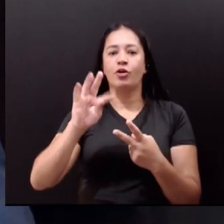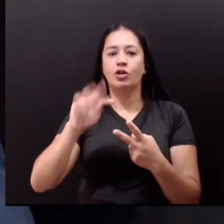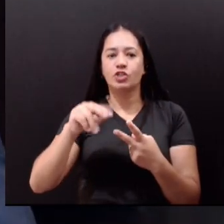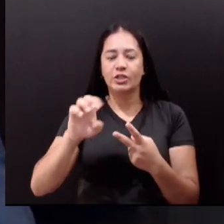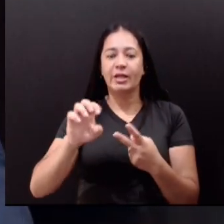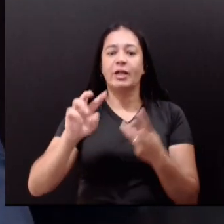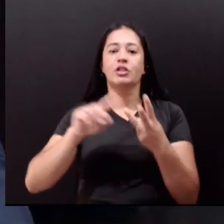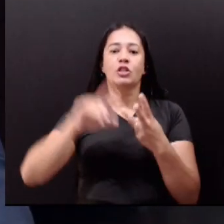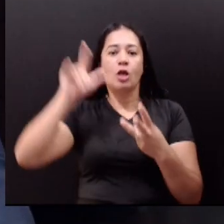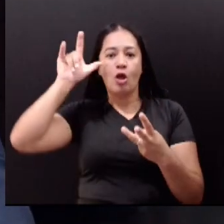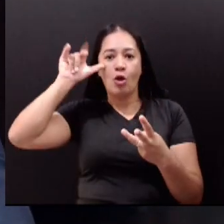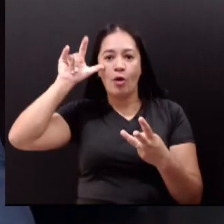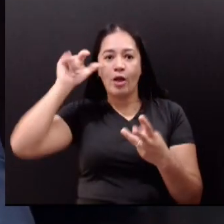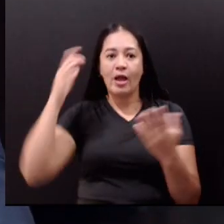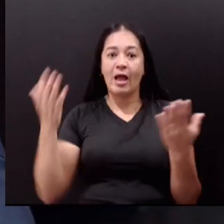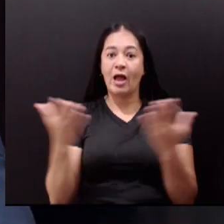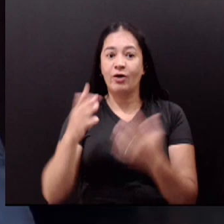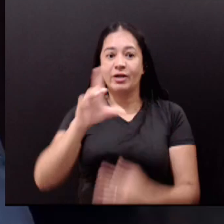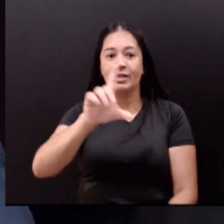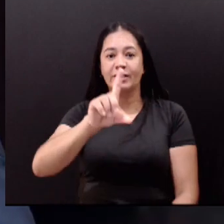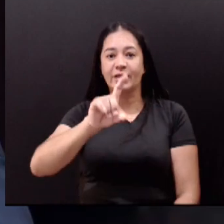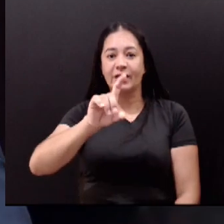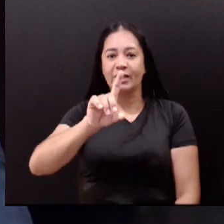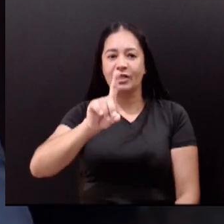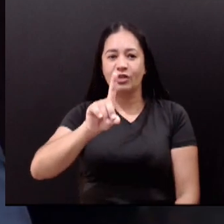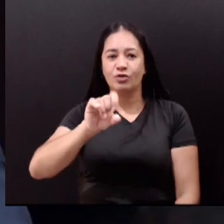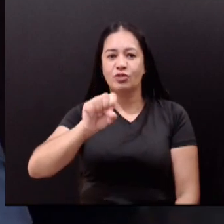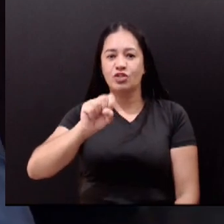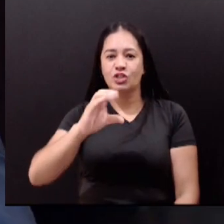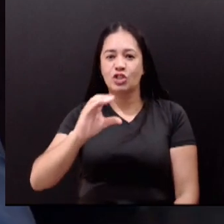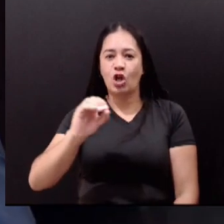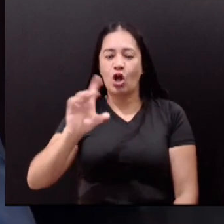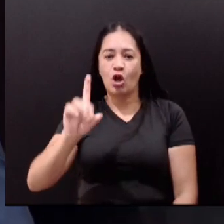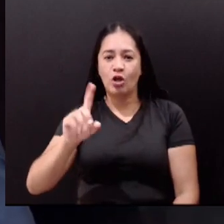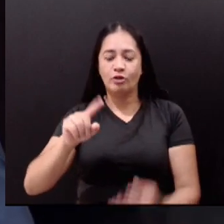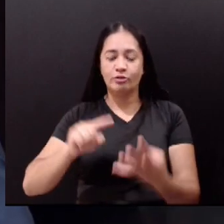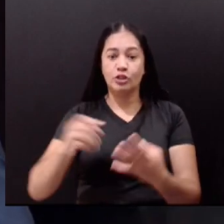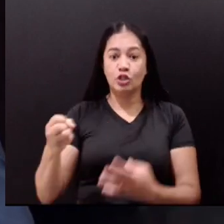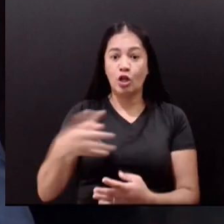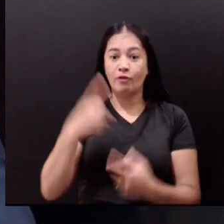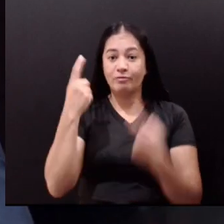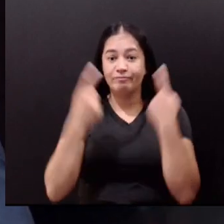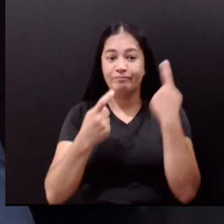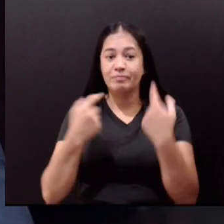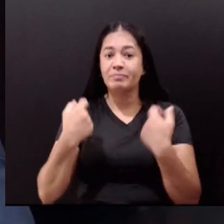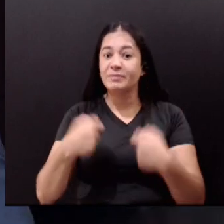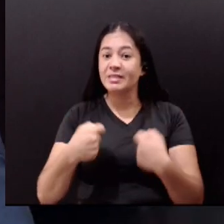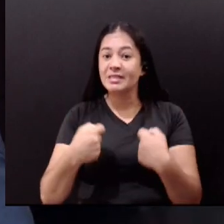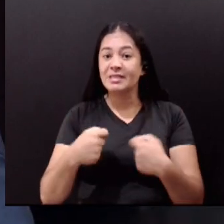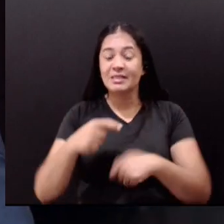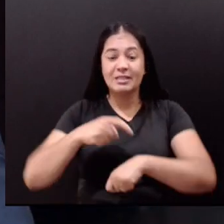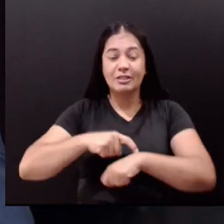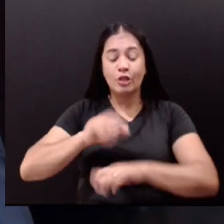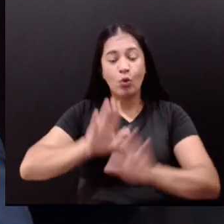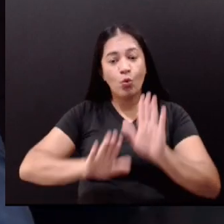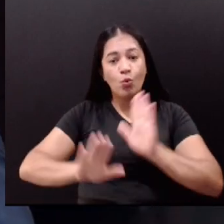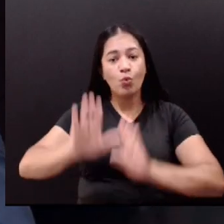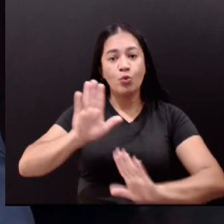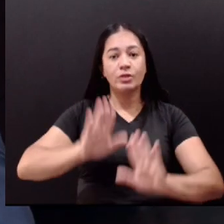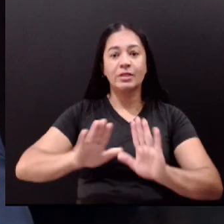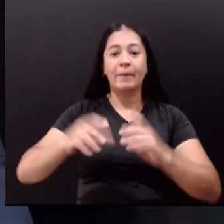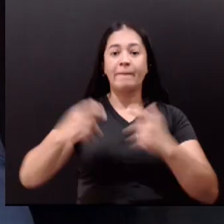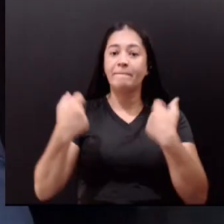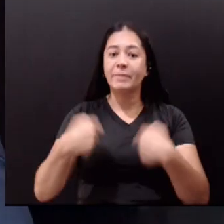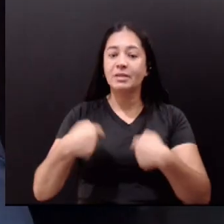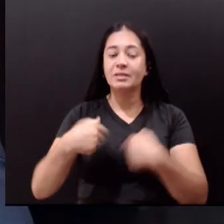tem o Discord, que é a nossa nova preocupação. Eles têm que ter esse cuidado, têm que entender. E eu